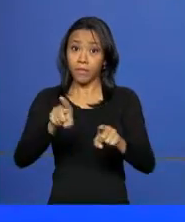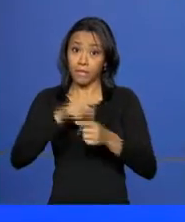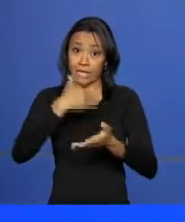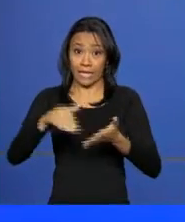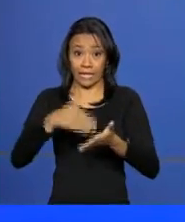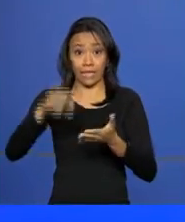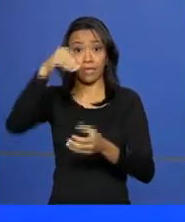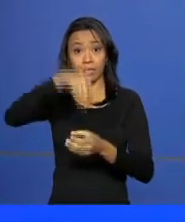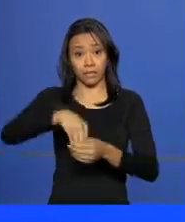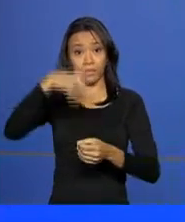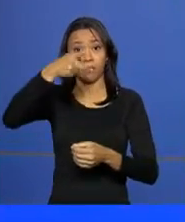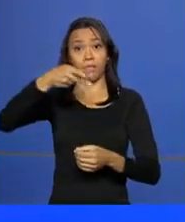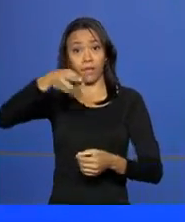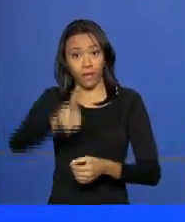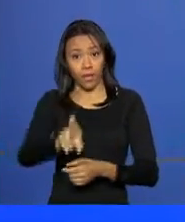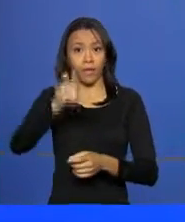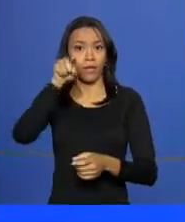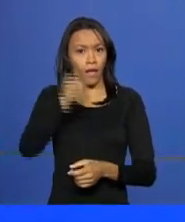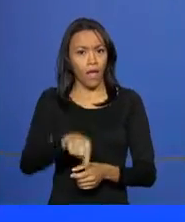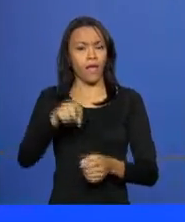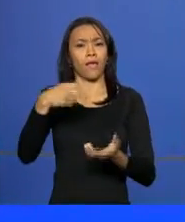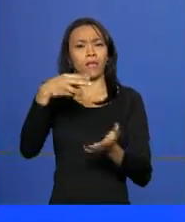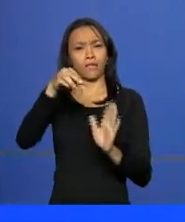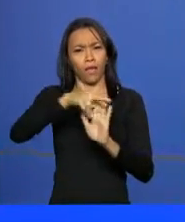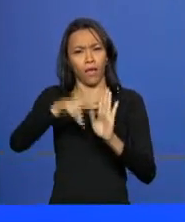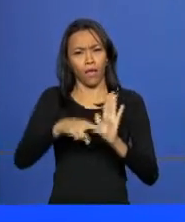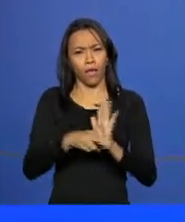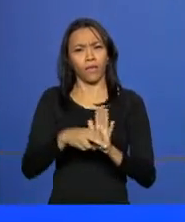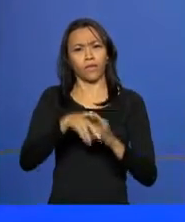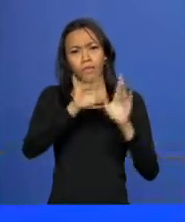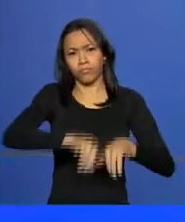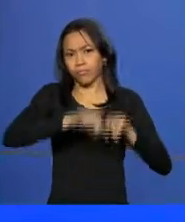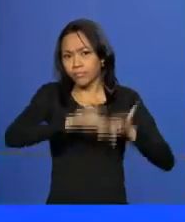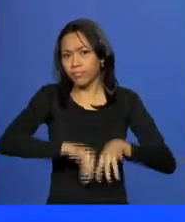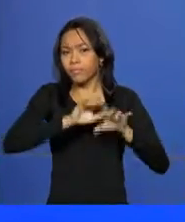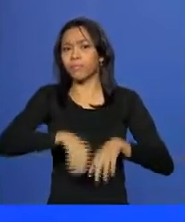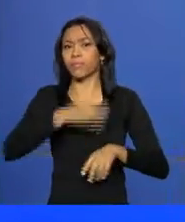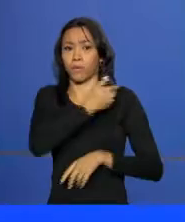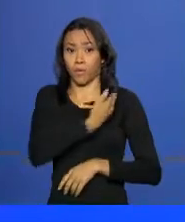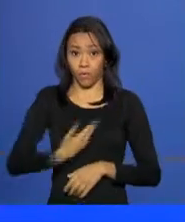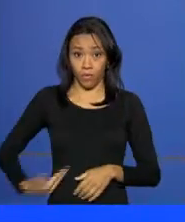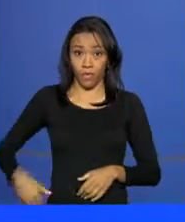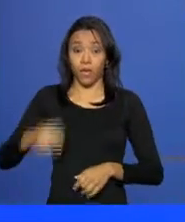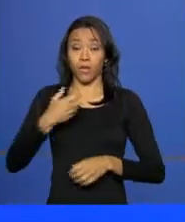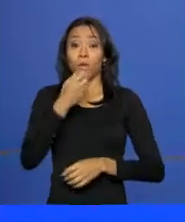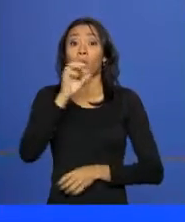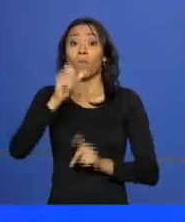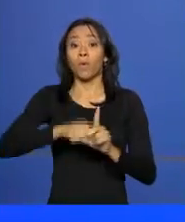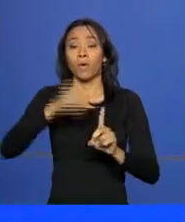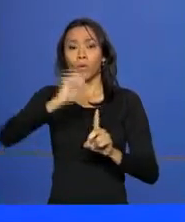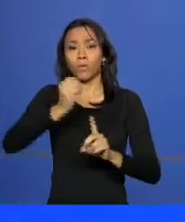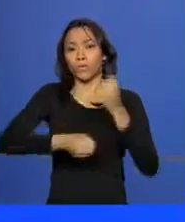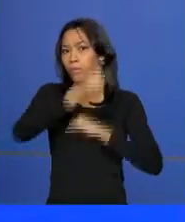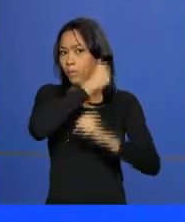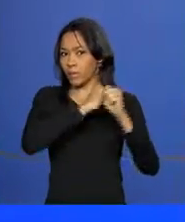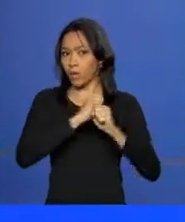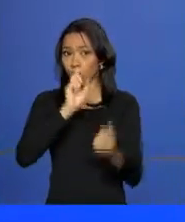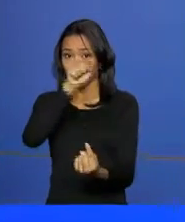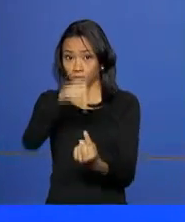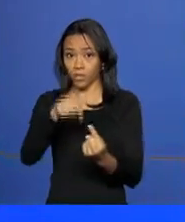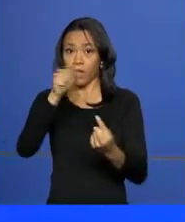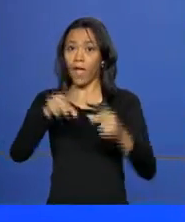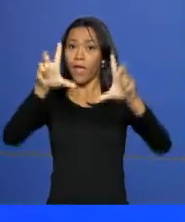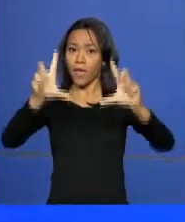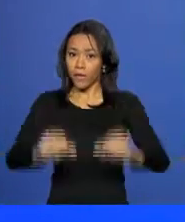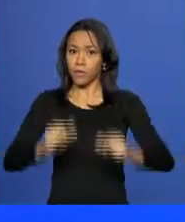Presidência da República. A medida foi editada pelo governo em outubro do ano passado. Um dos objetivos é reduzir os gastos.